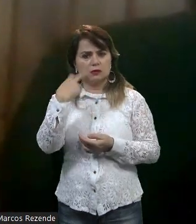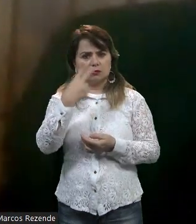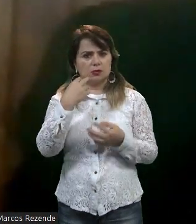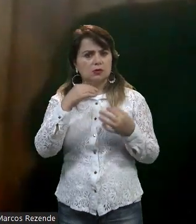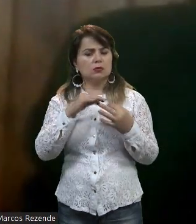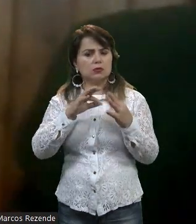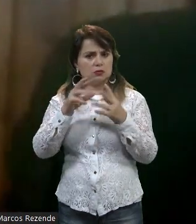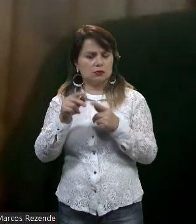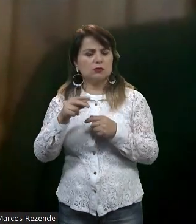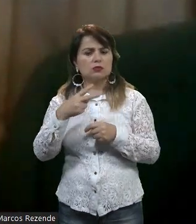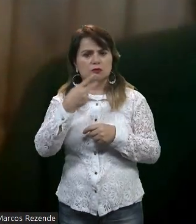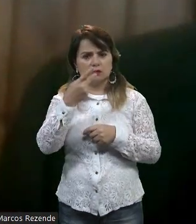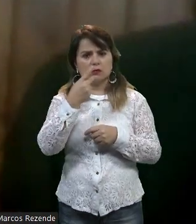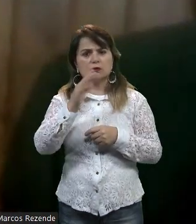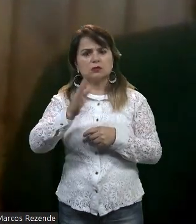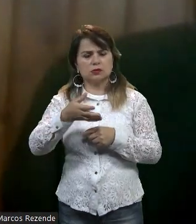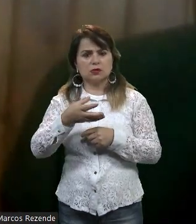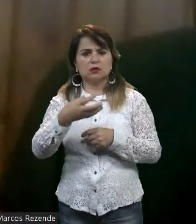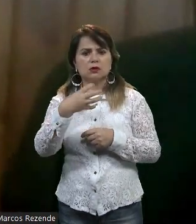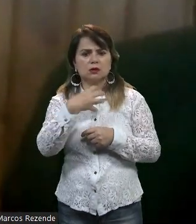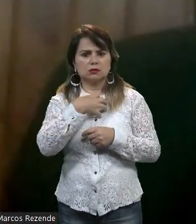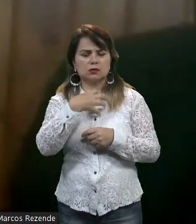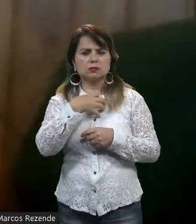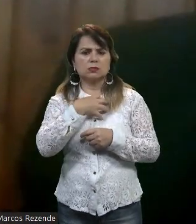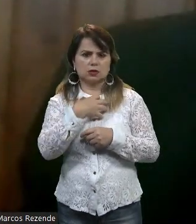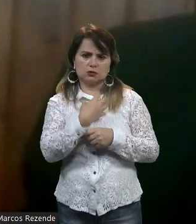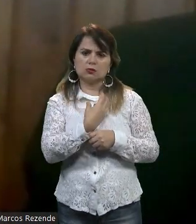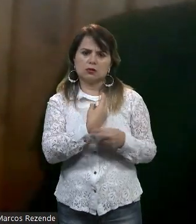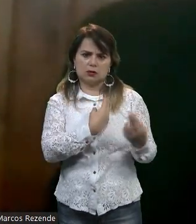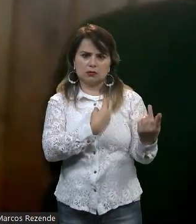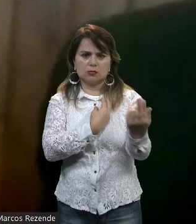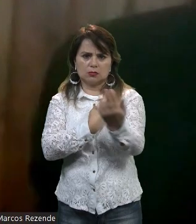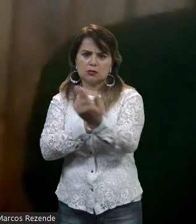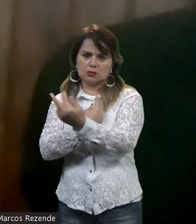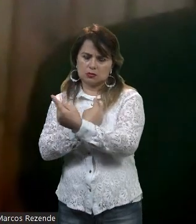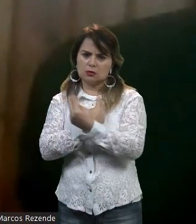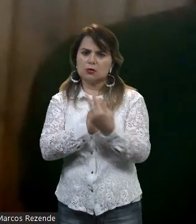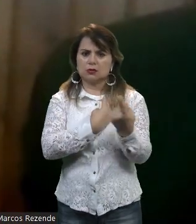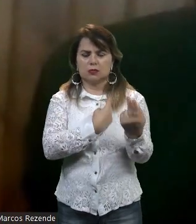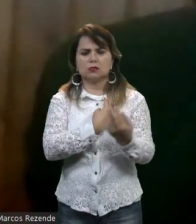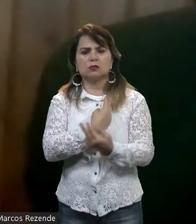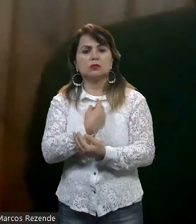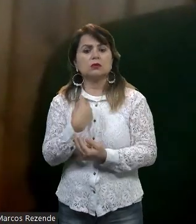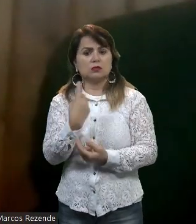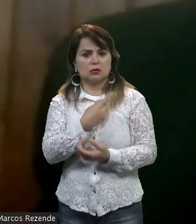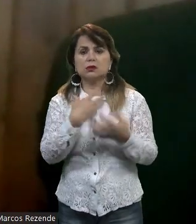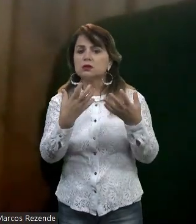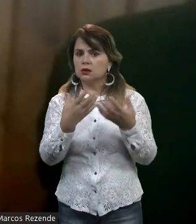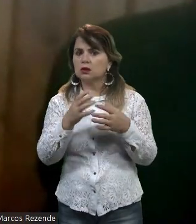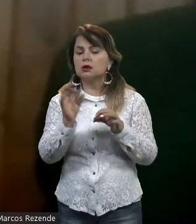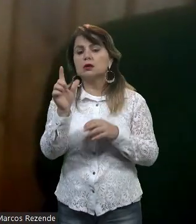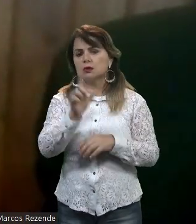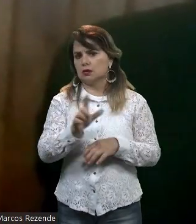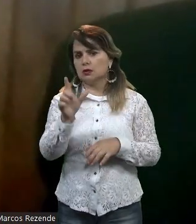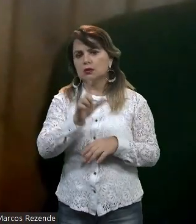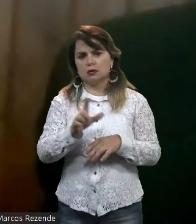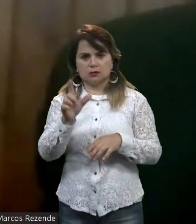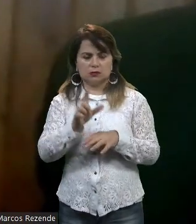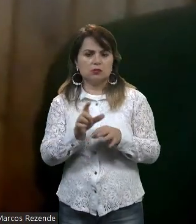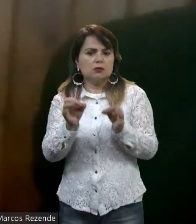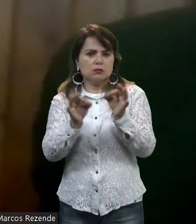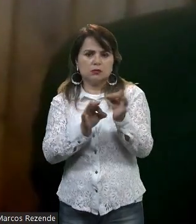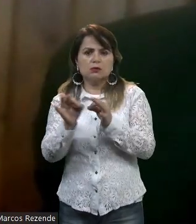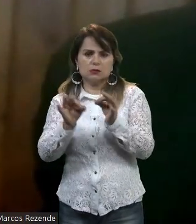Luiz, e eu sei que é o sentimento de todos os vereadores, nós gostaríamos, claro, de aprovar isso